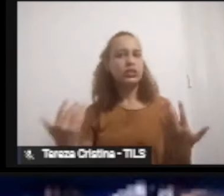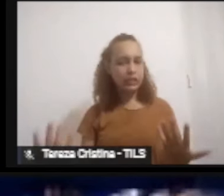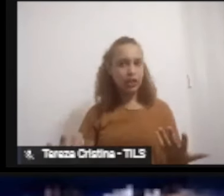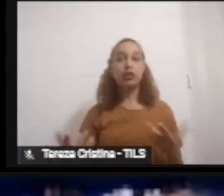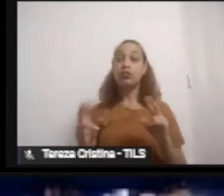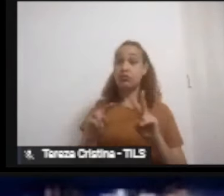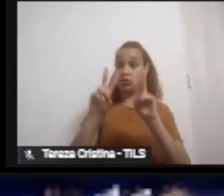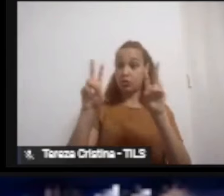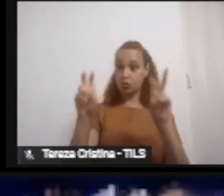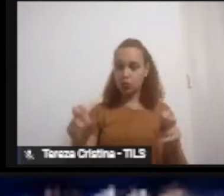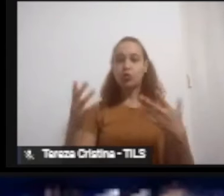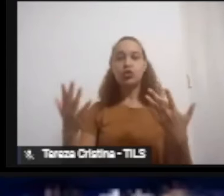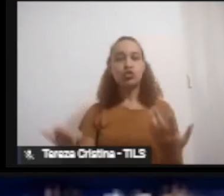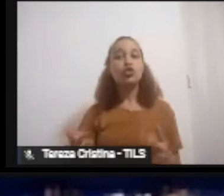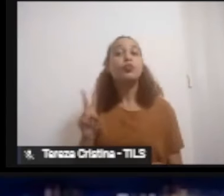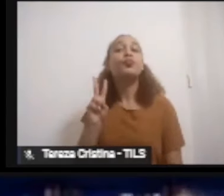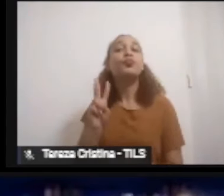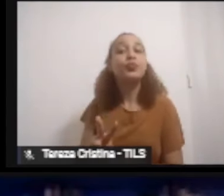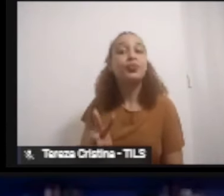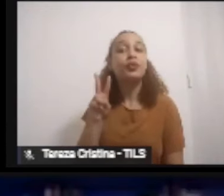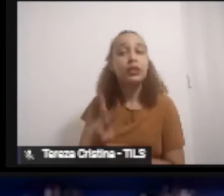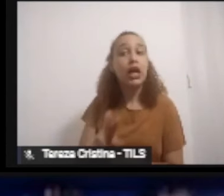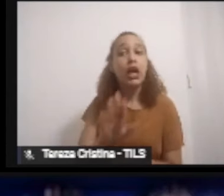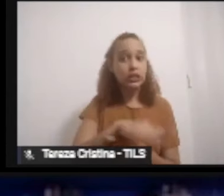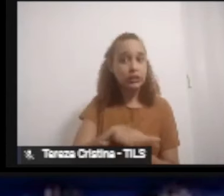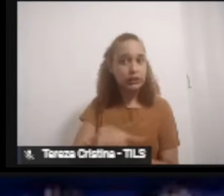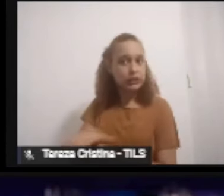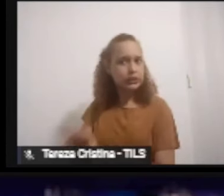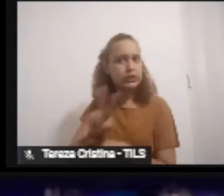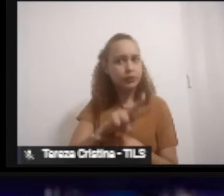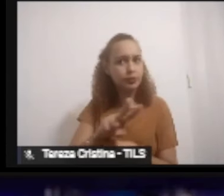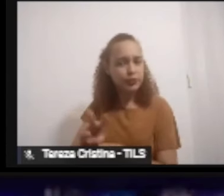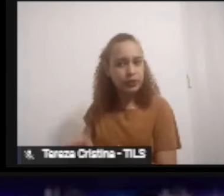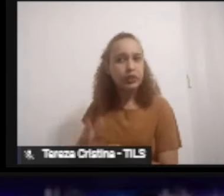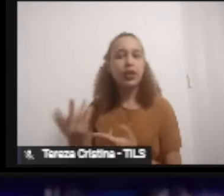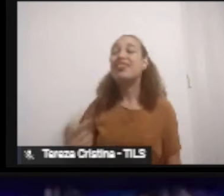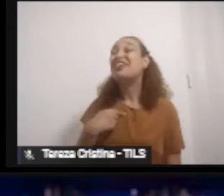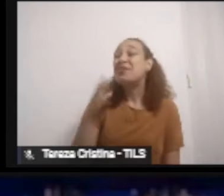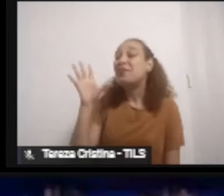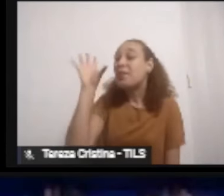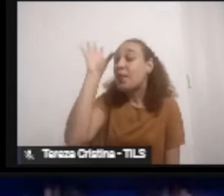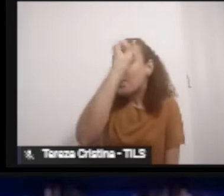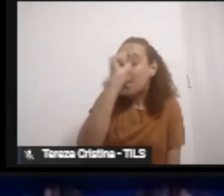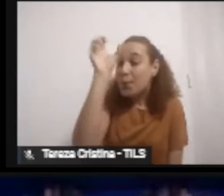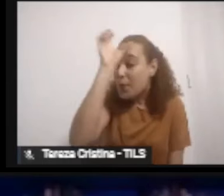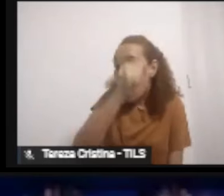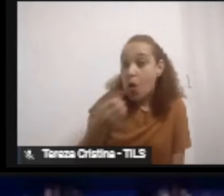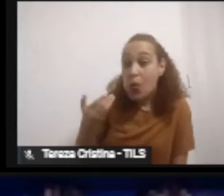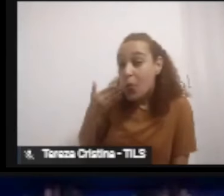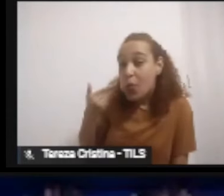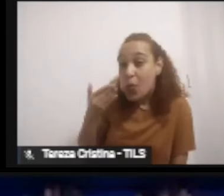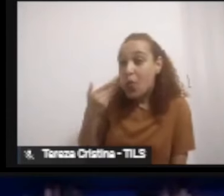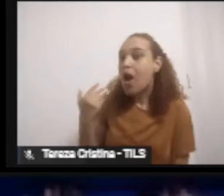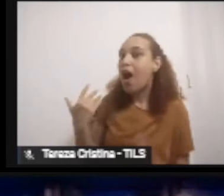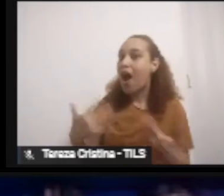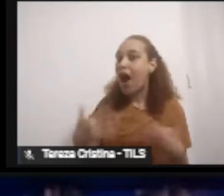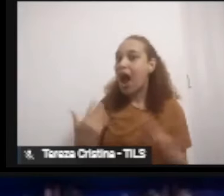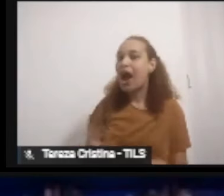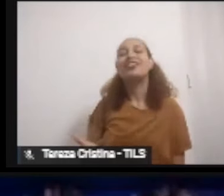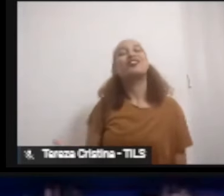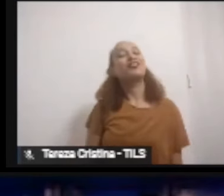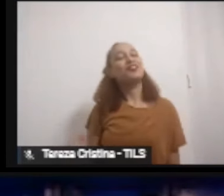proteção às crianças e com quem eu aprendo muito. Então, é sempre um prazer e